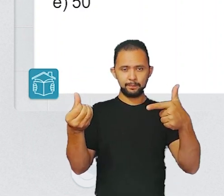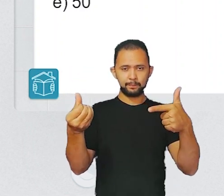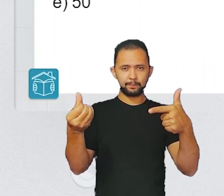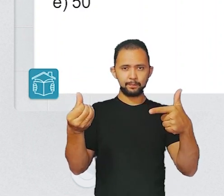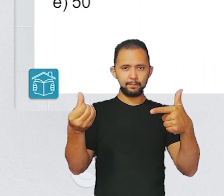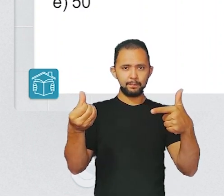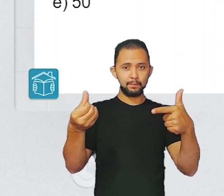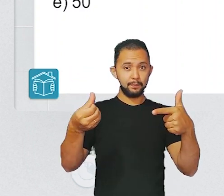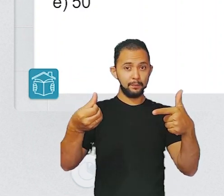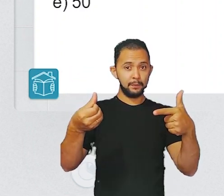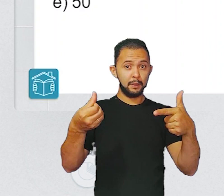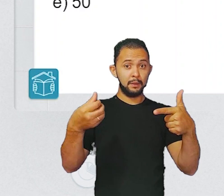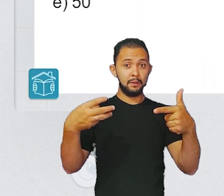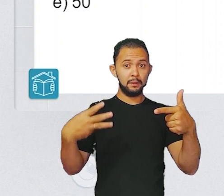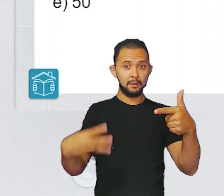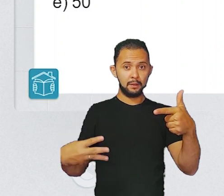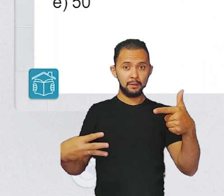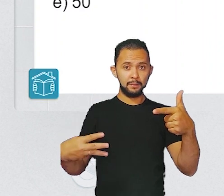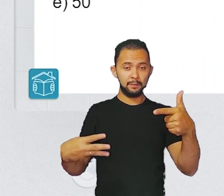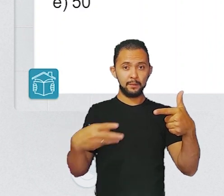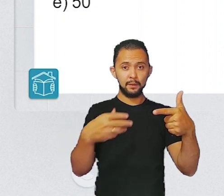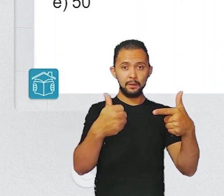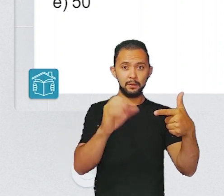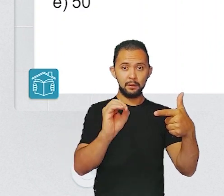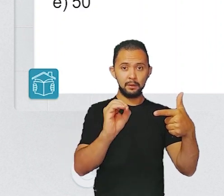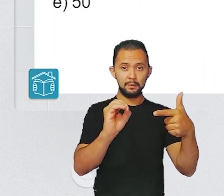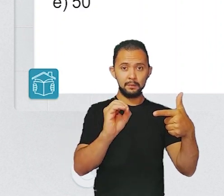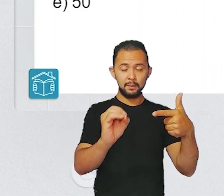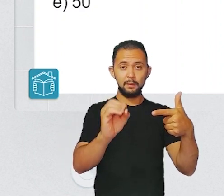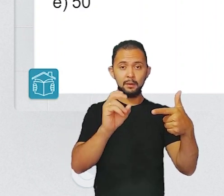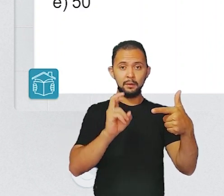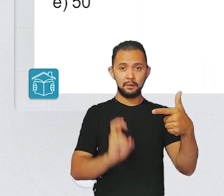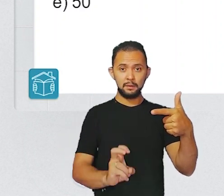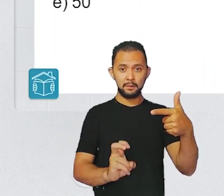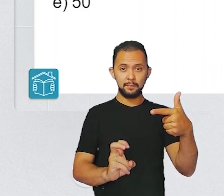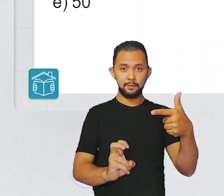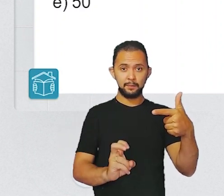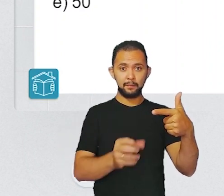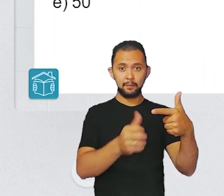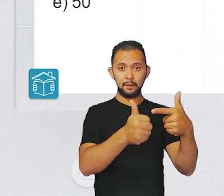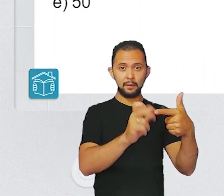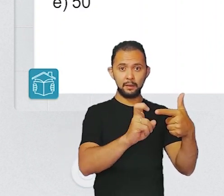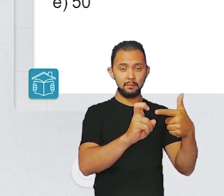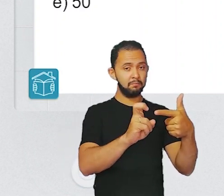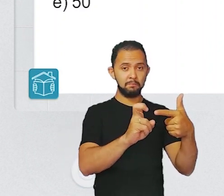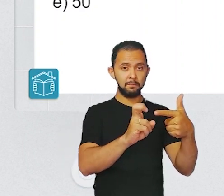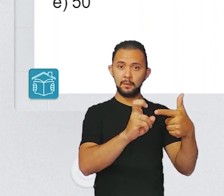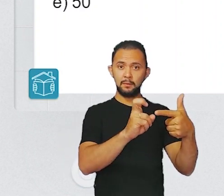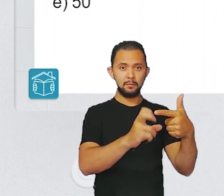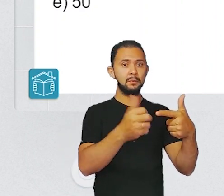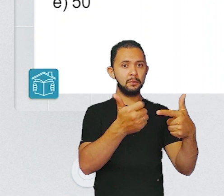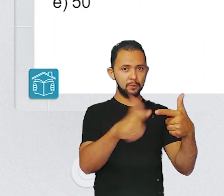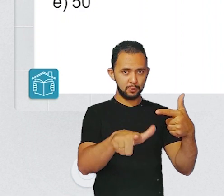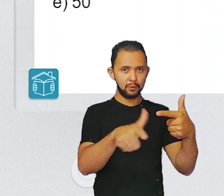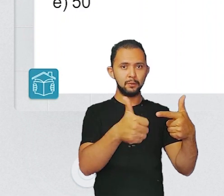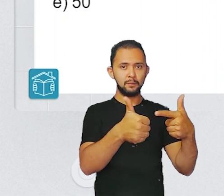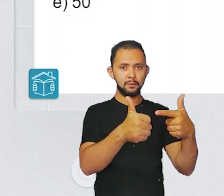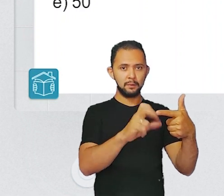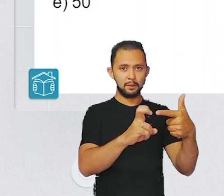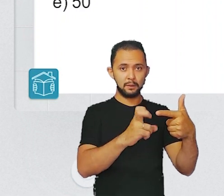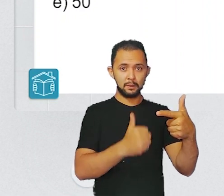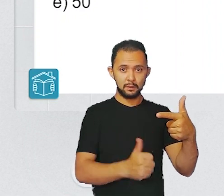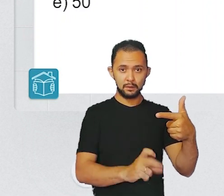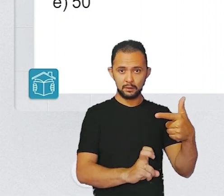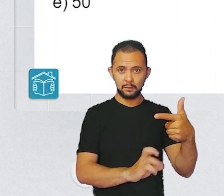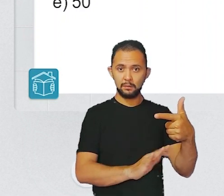Então, 6 dividido por 2 é 3, 10 dividido por 2 é 5 e 15 não dá para a gente dividir por 2. Não